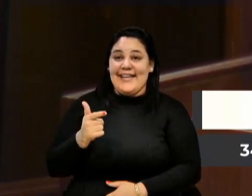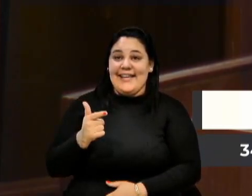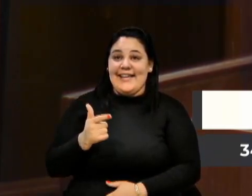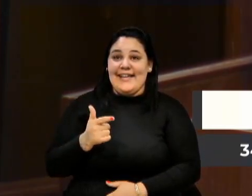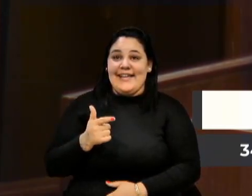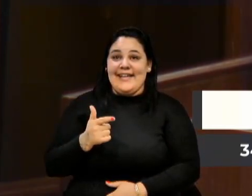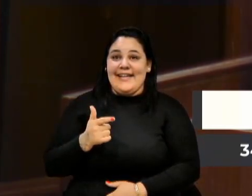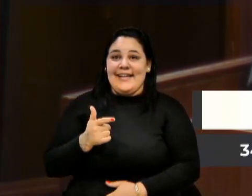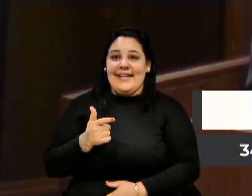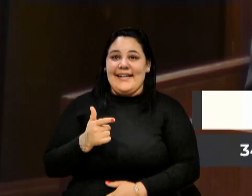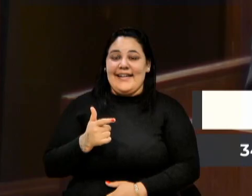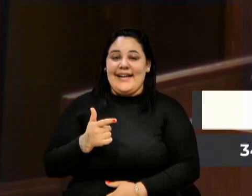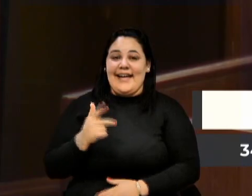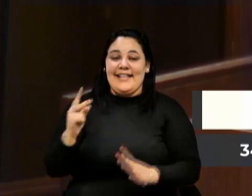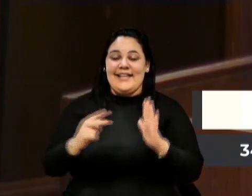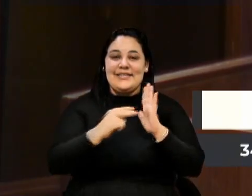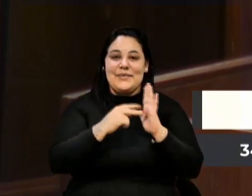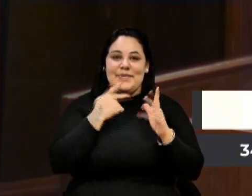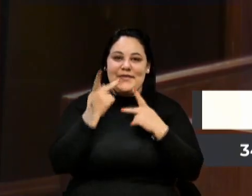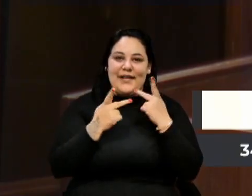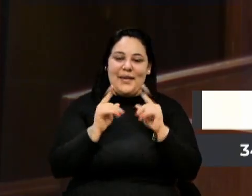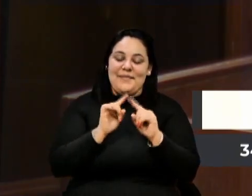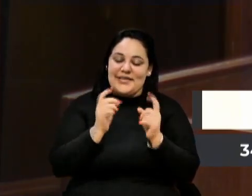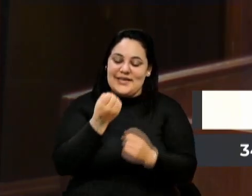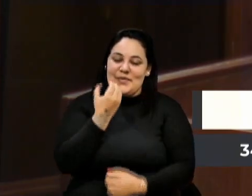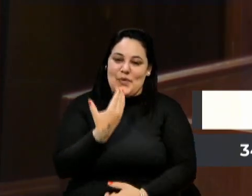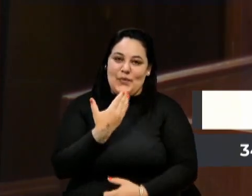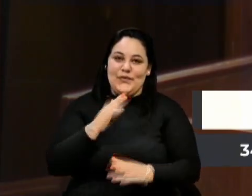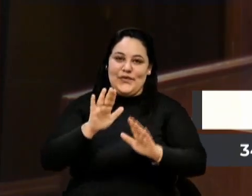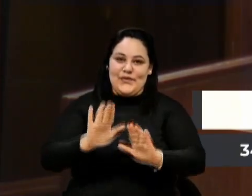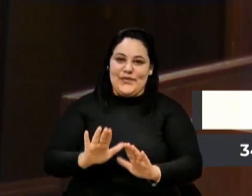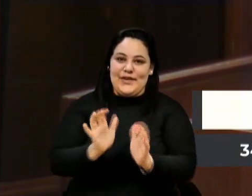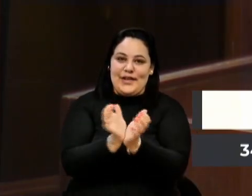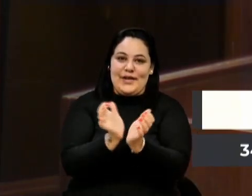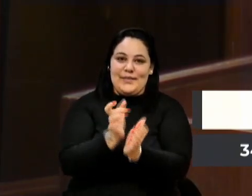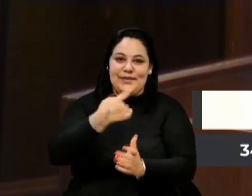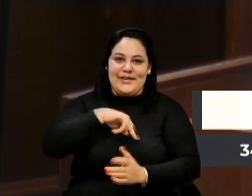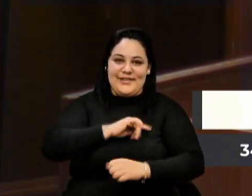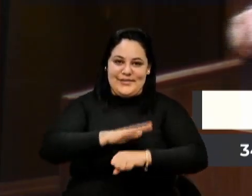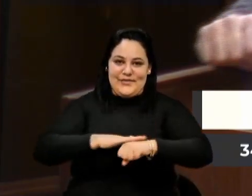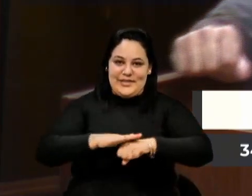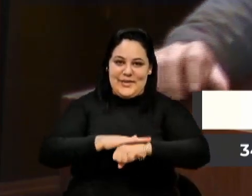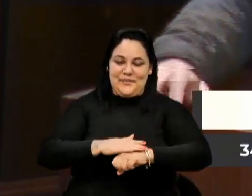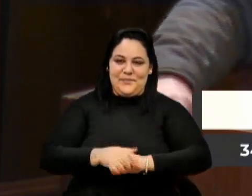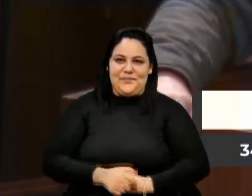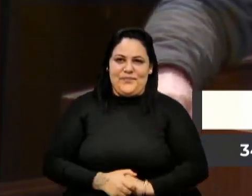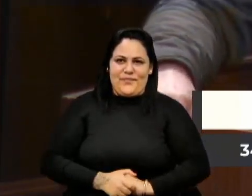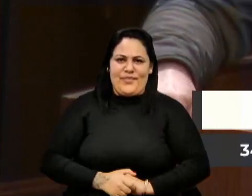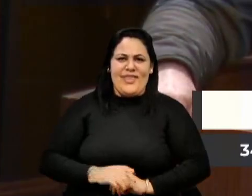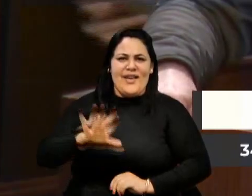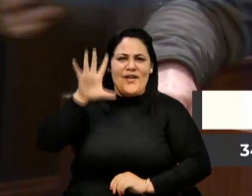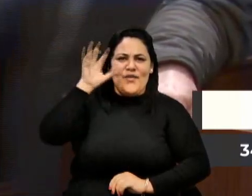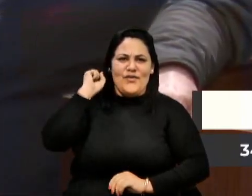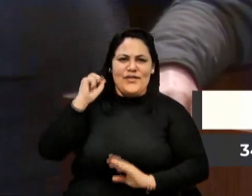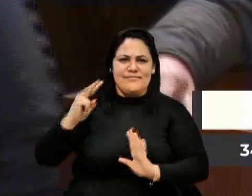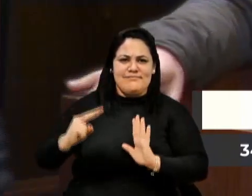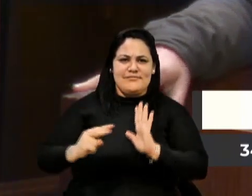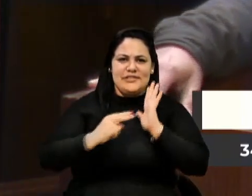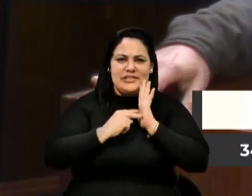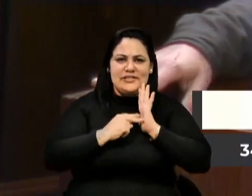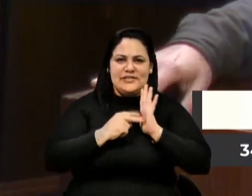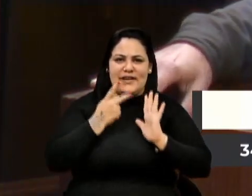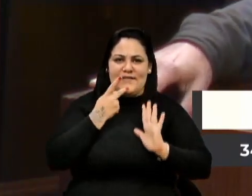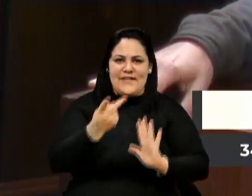bom que os colegas ficaram aqui para nós conversarmos. Eu ouvi atentamente a fala antes do